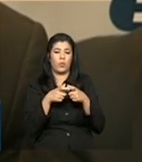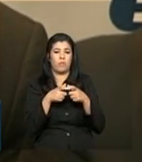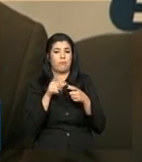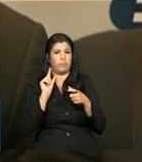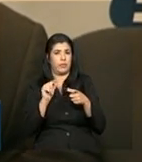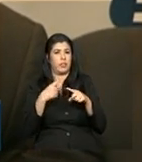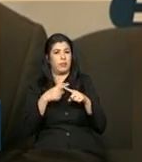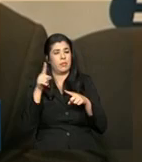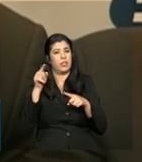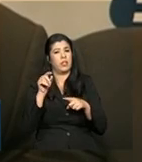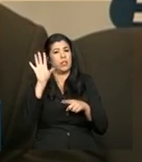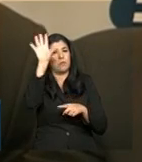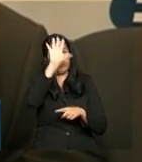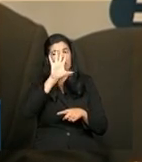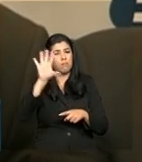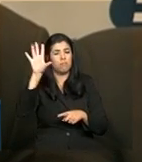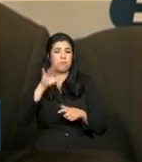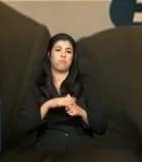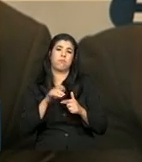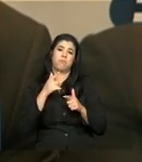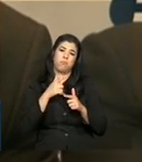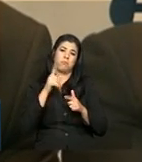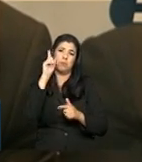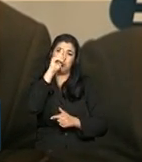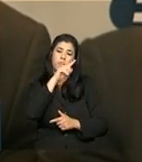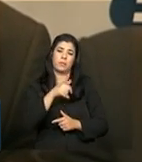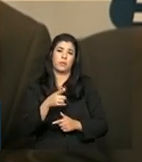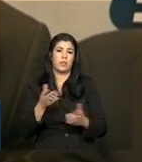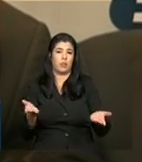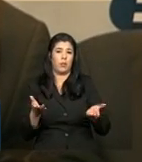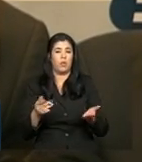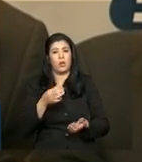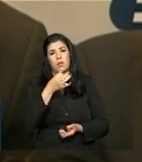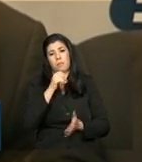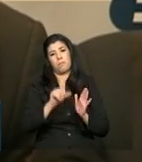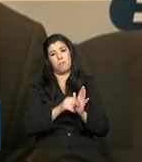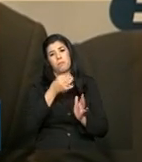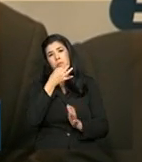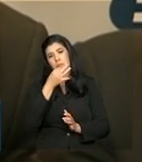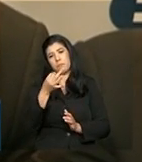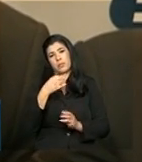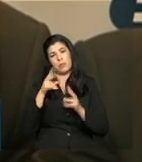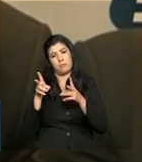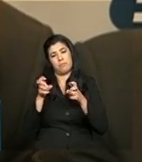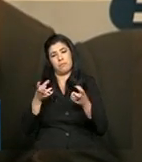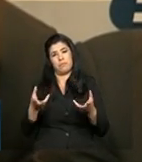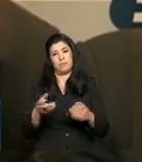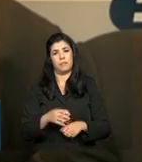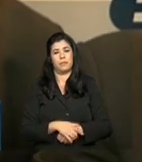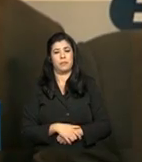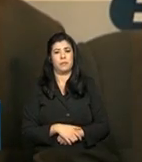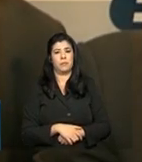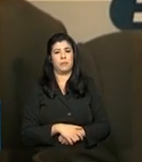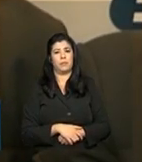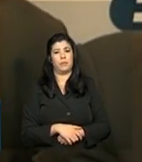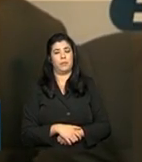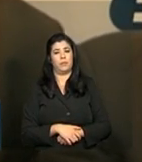bem remotas. Bem isso. Nesse primeiro momento, a leitura que nós temos é essa.